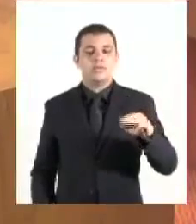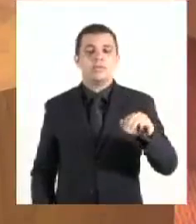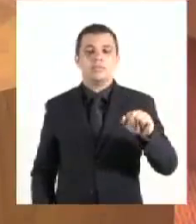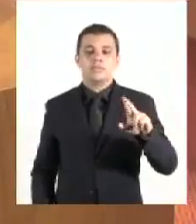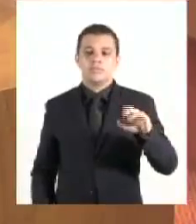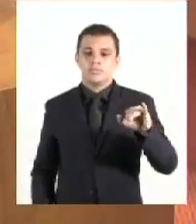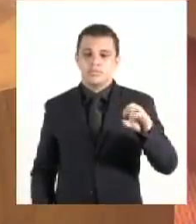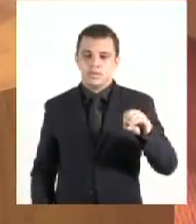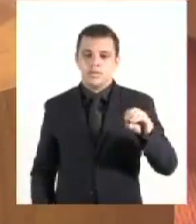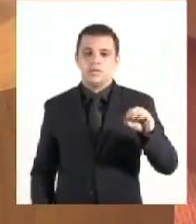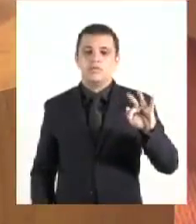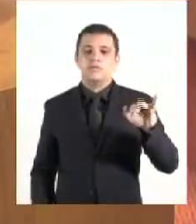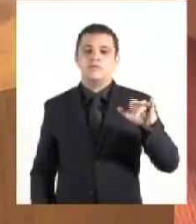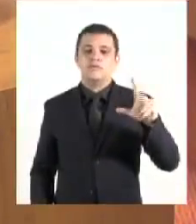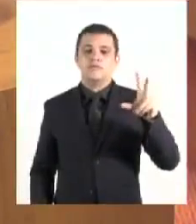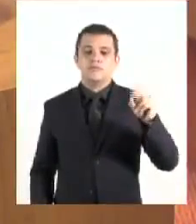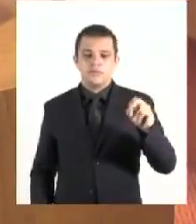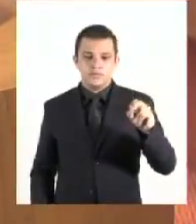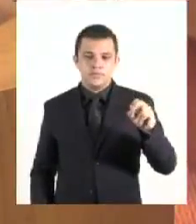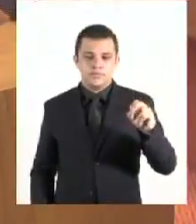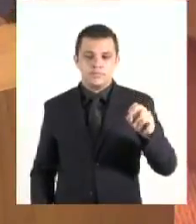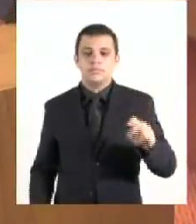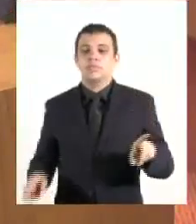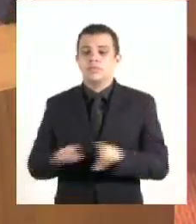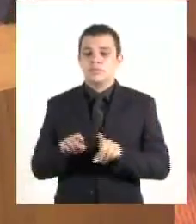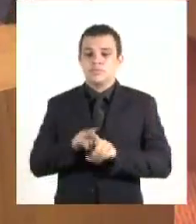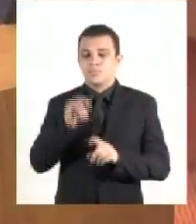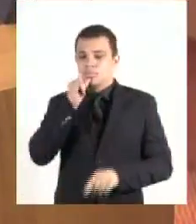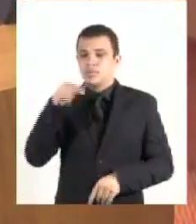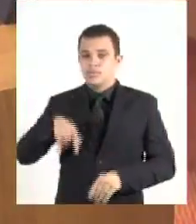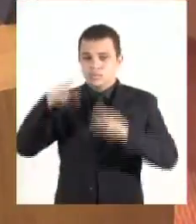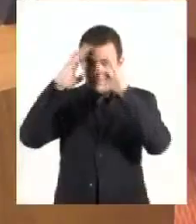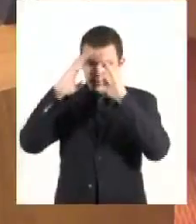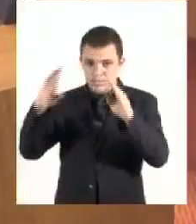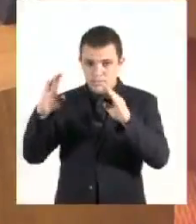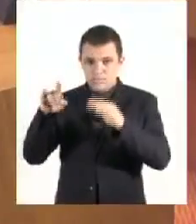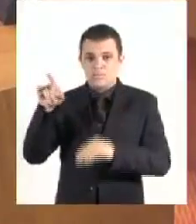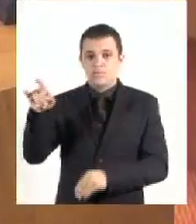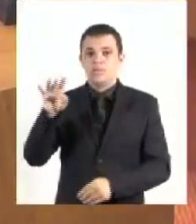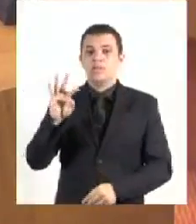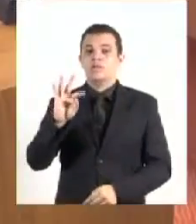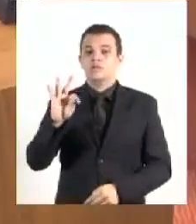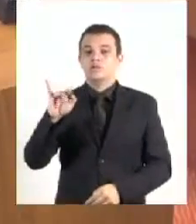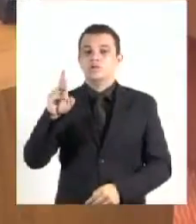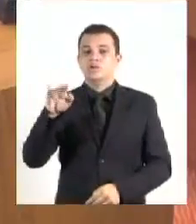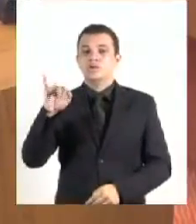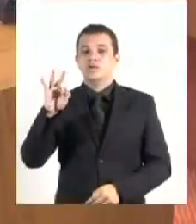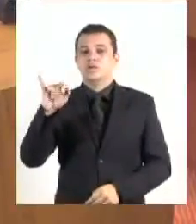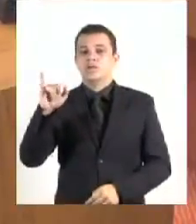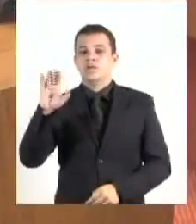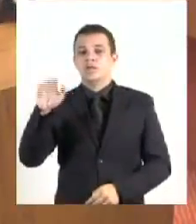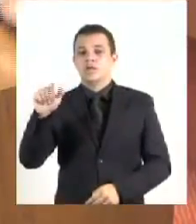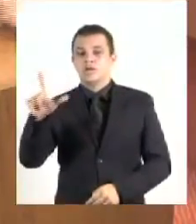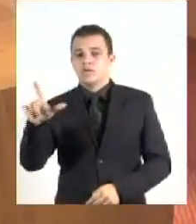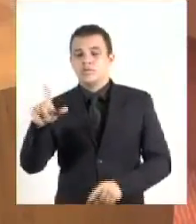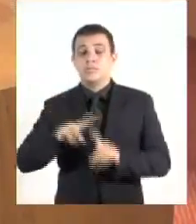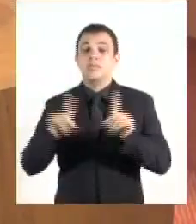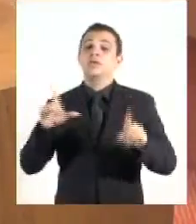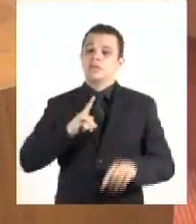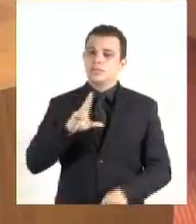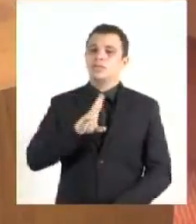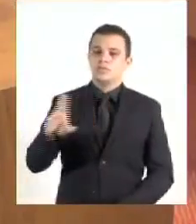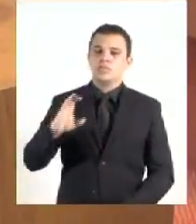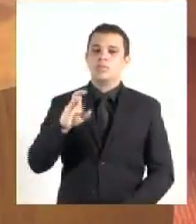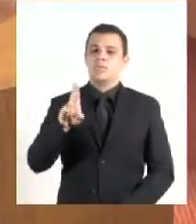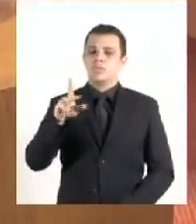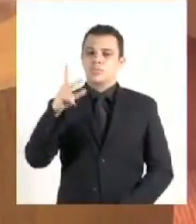do aeroporto do Tirirical, mas tem um nome, que é o aeroporto Cunha Machado. A mesma forma como